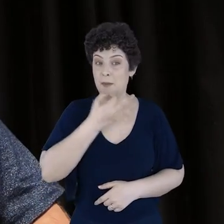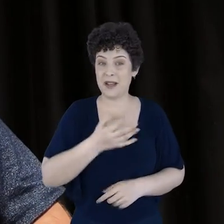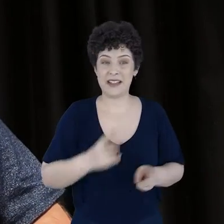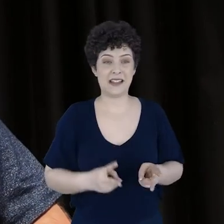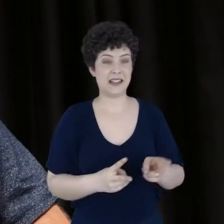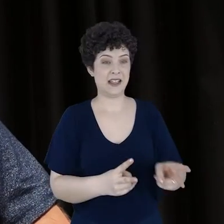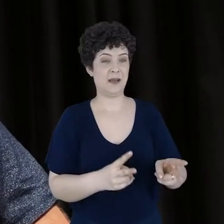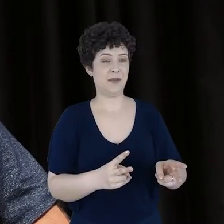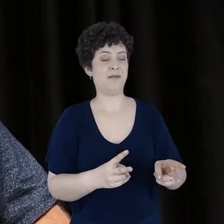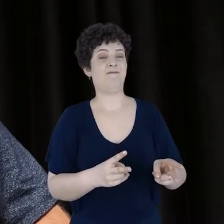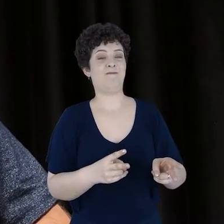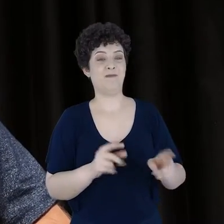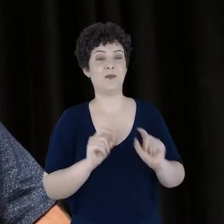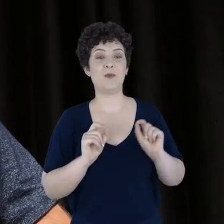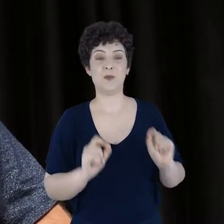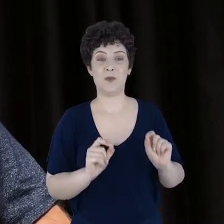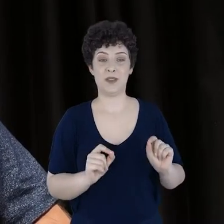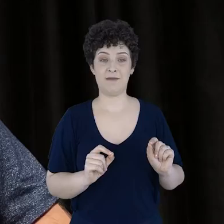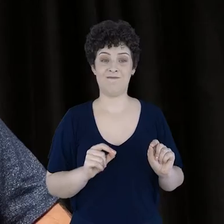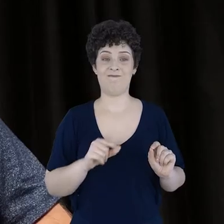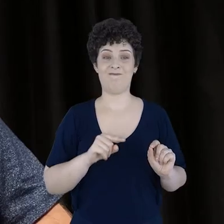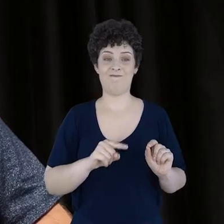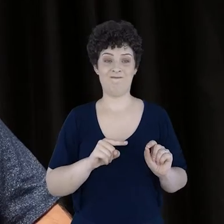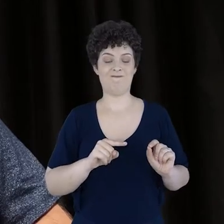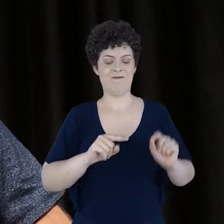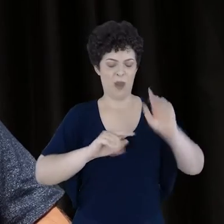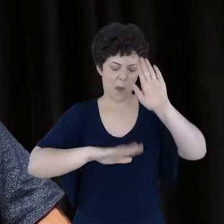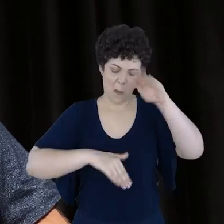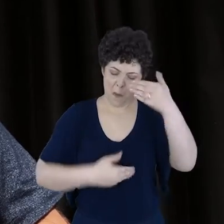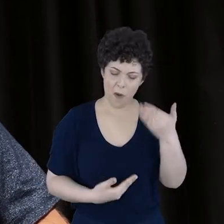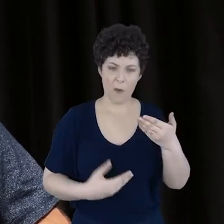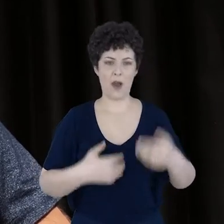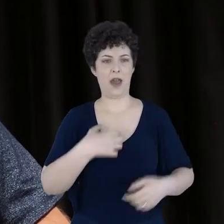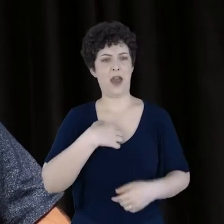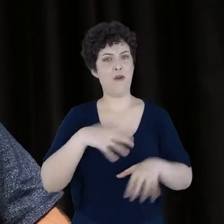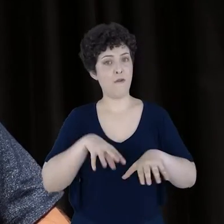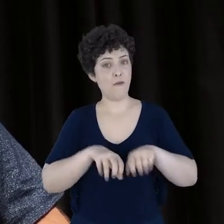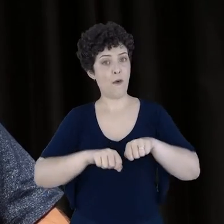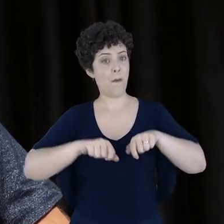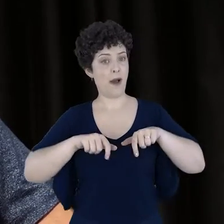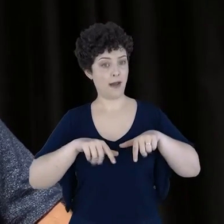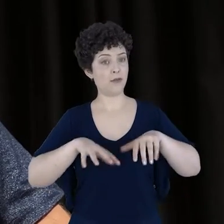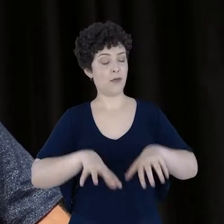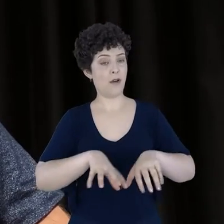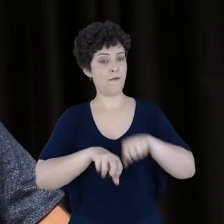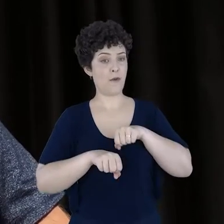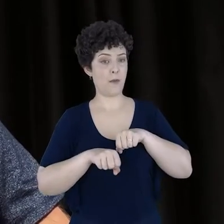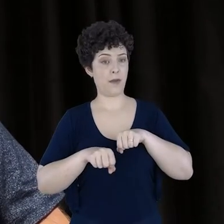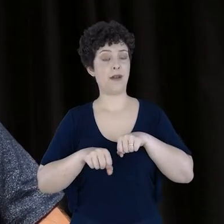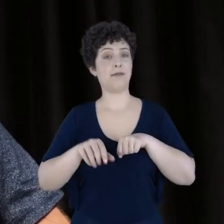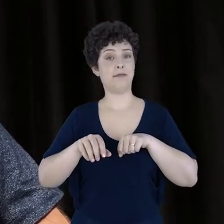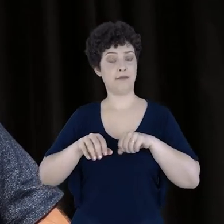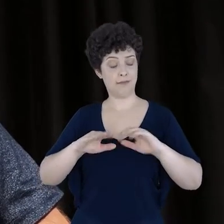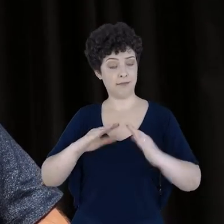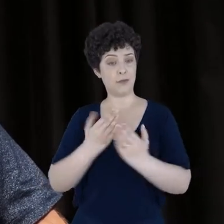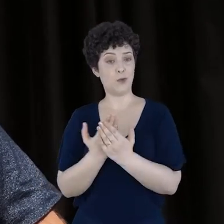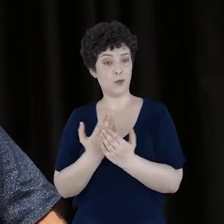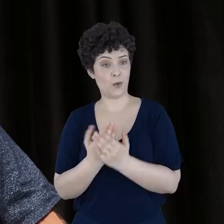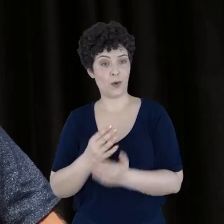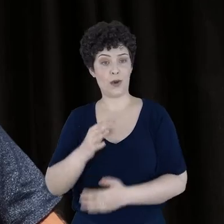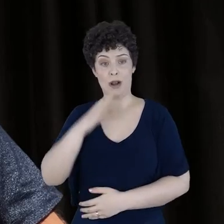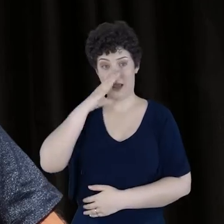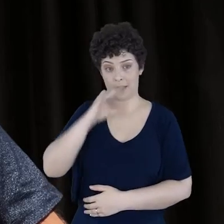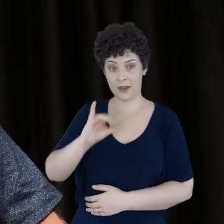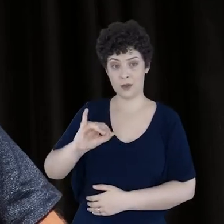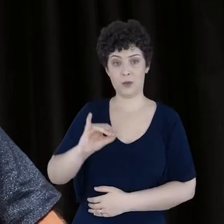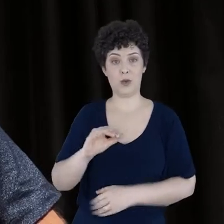e sempre será uma das minhas casas. Tem cabelo liso. É uma honra, né? Eu sou formado em música. Tem rosto redondo. No Conservatório de Tatuí. E